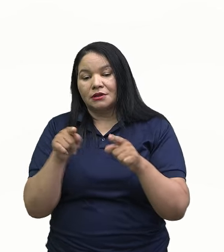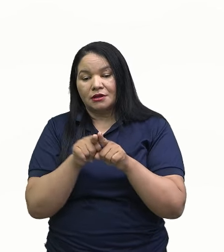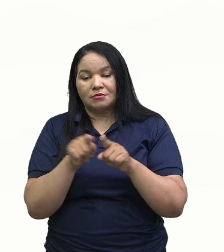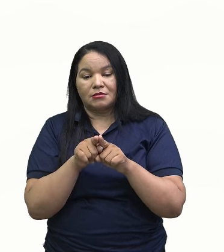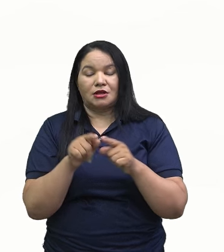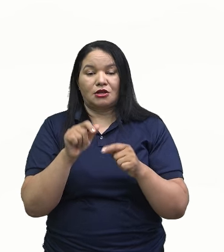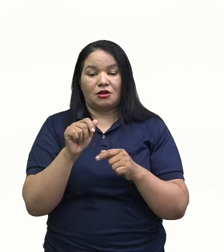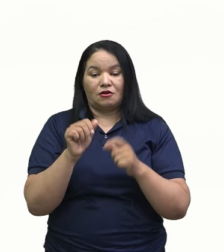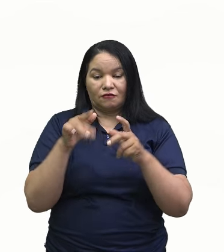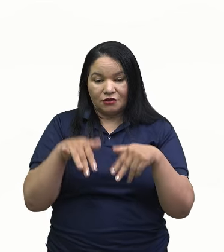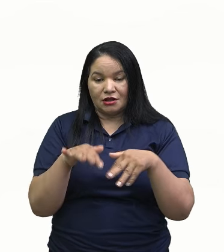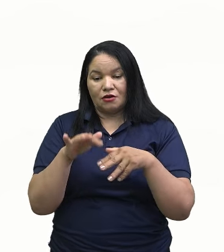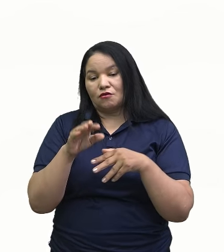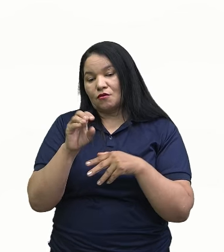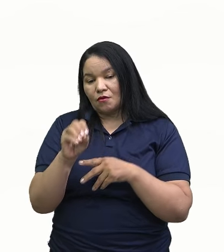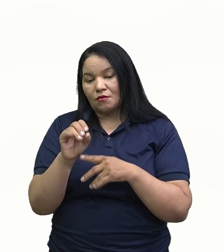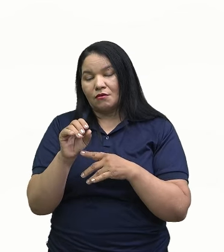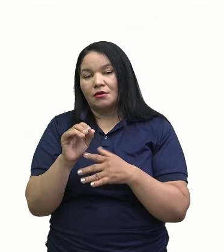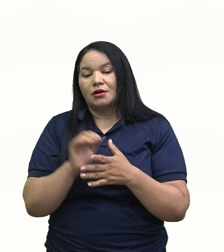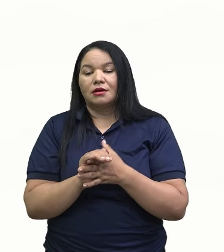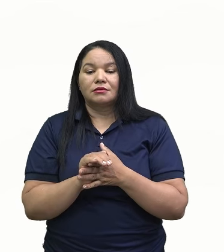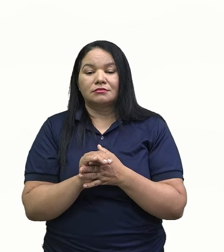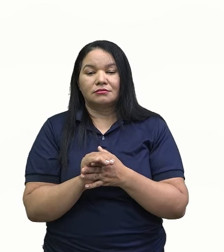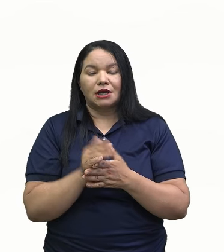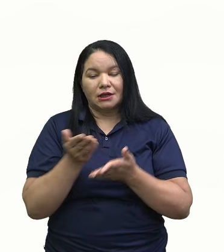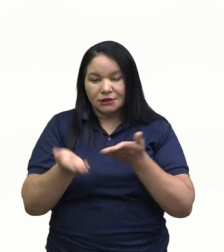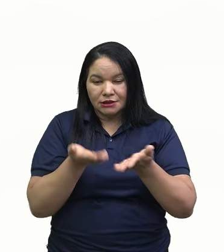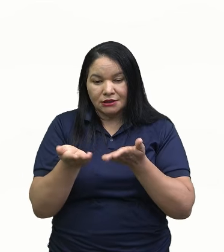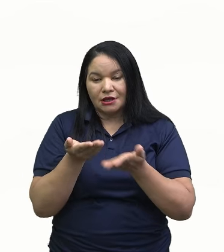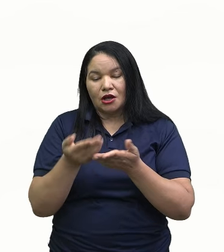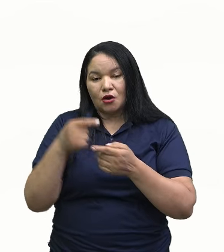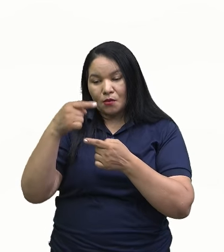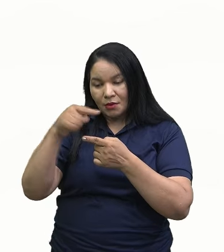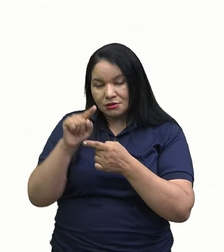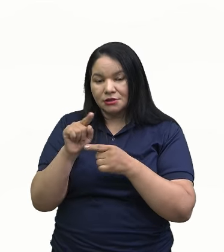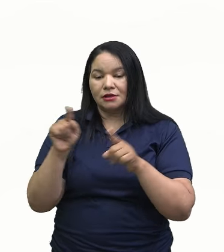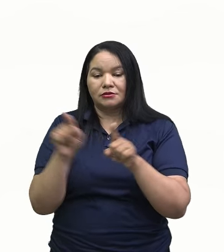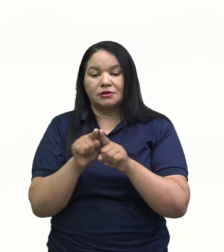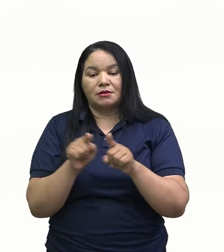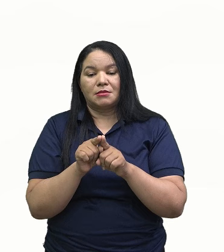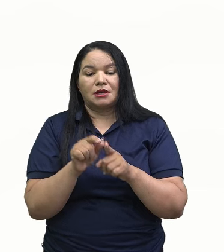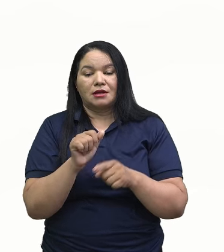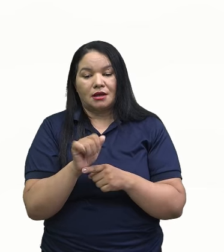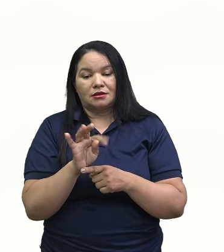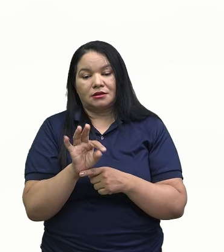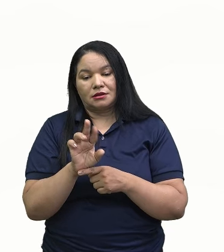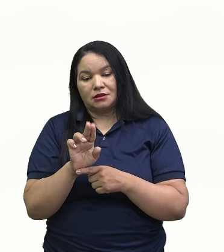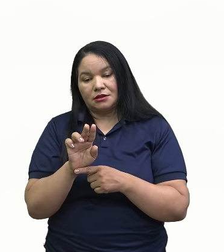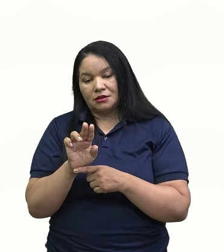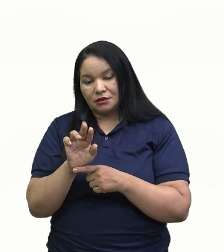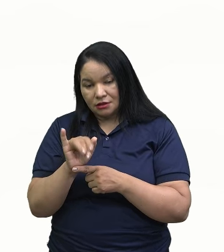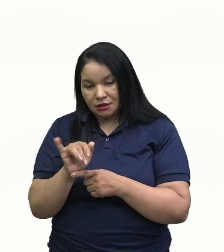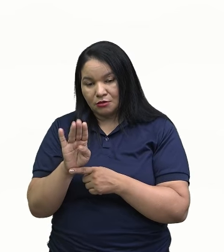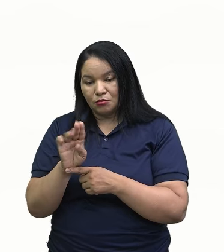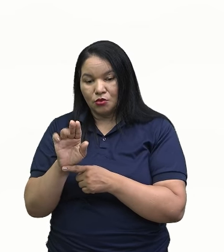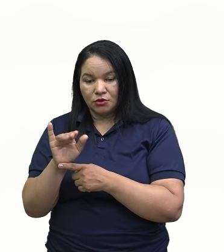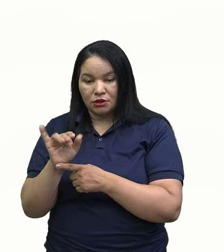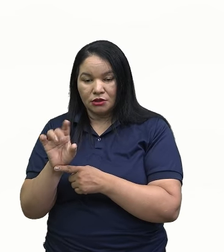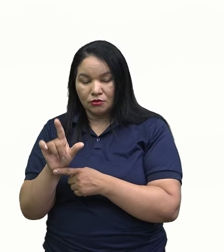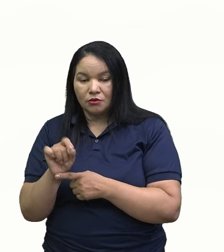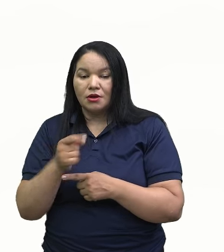acento gráfico, tá bom? Então, eu escrevo tratá-lo com acento, bem como atribuí-lo com acento. Vamos